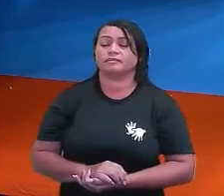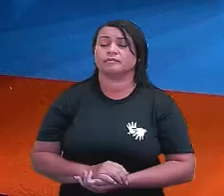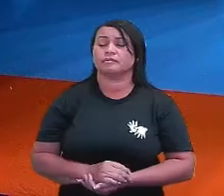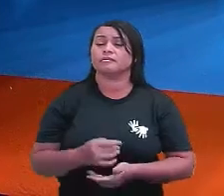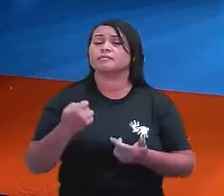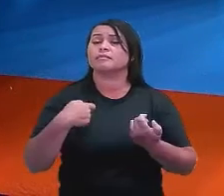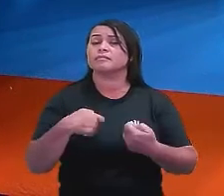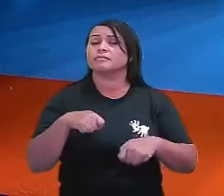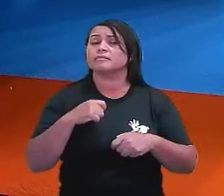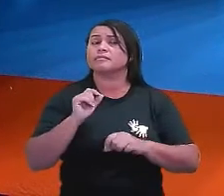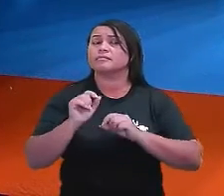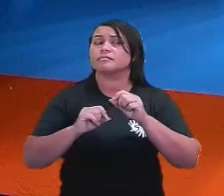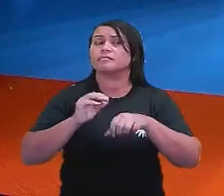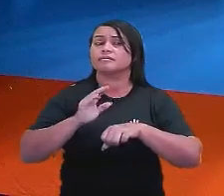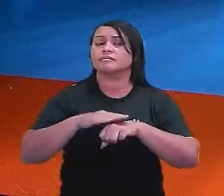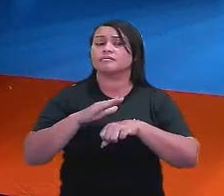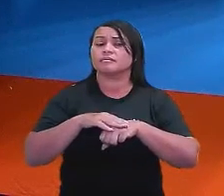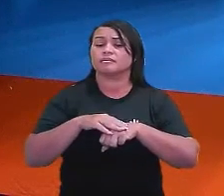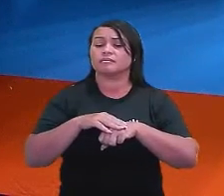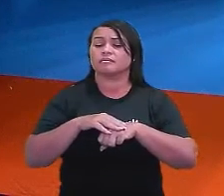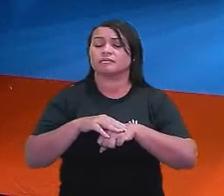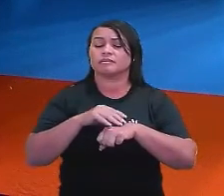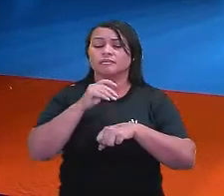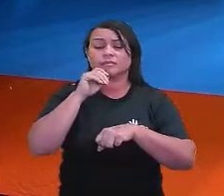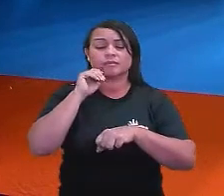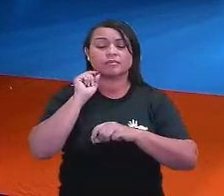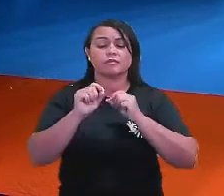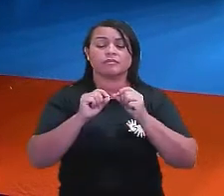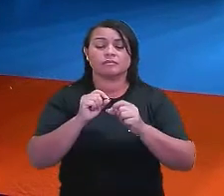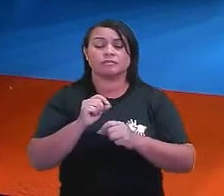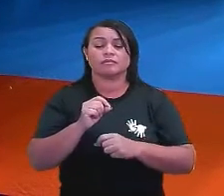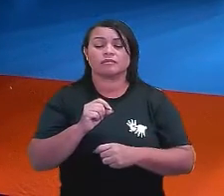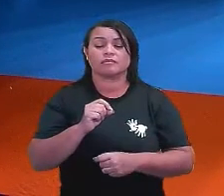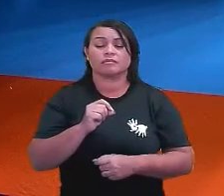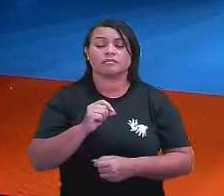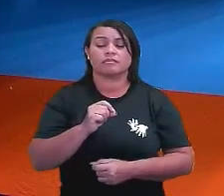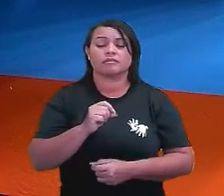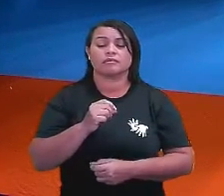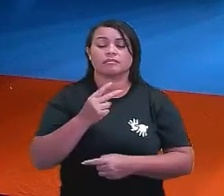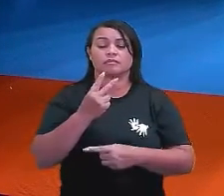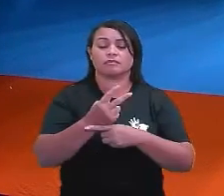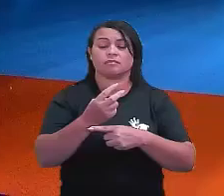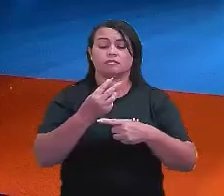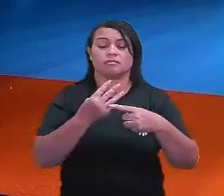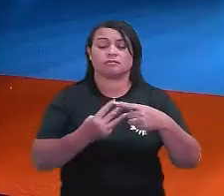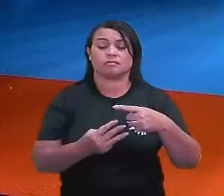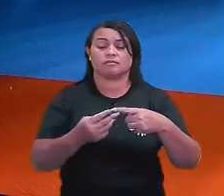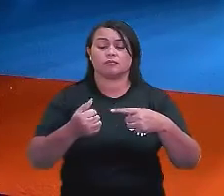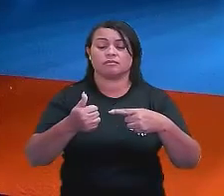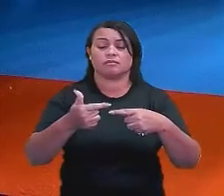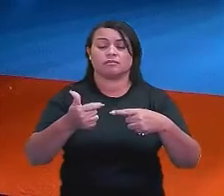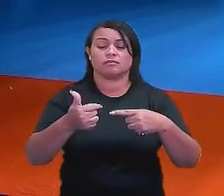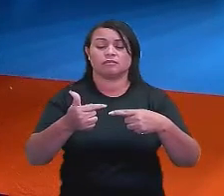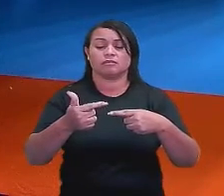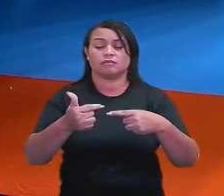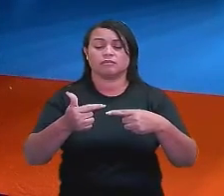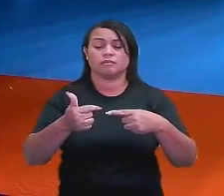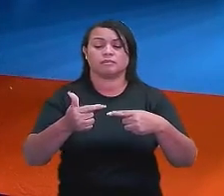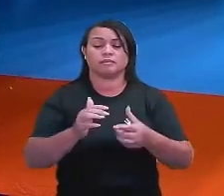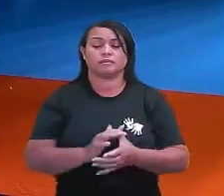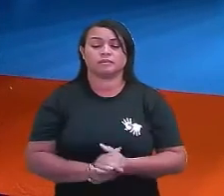que eu preciso fazer? Eu preciso fazer 2/3 de 12, tá?